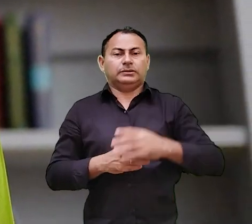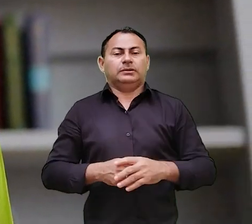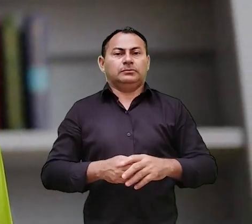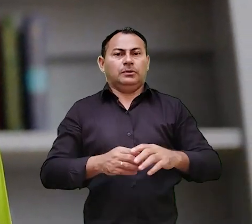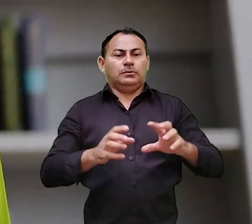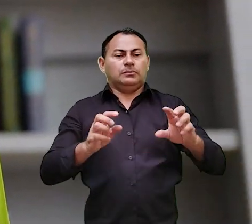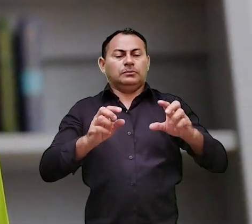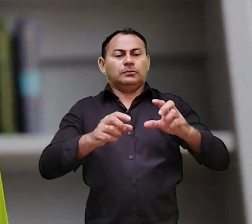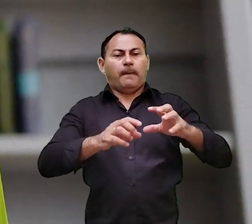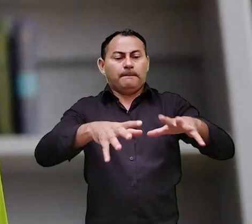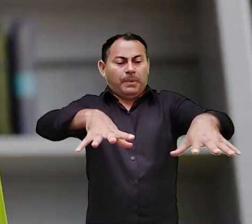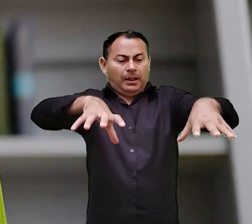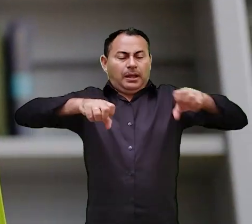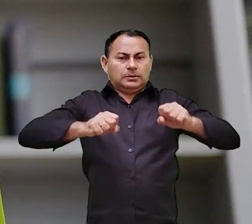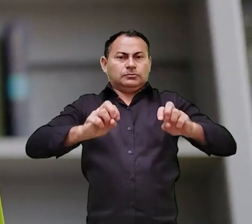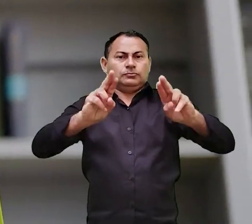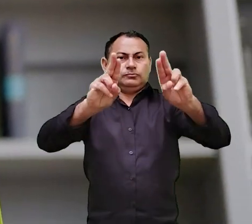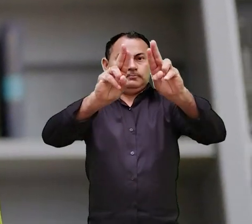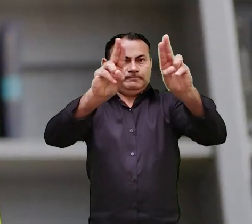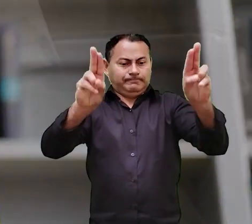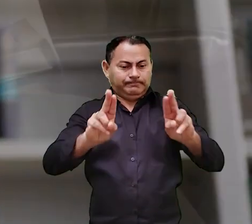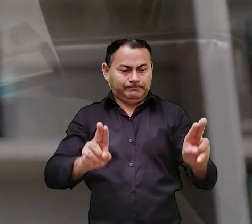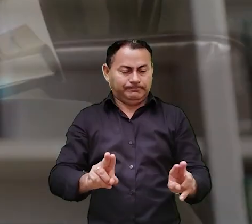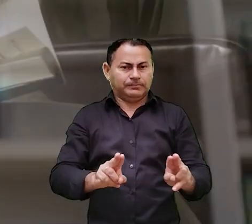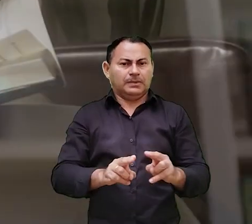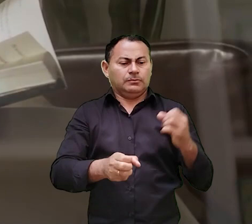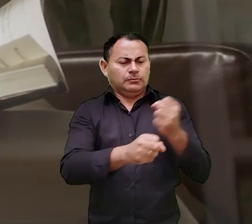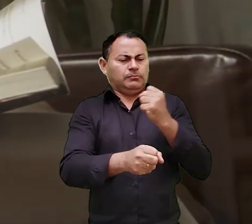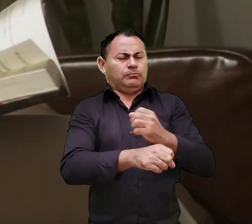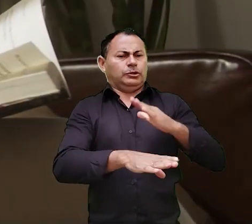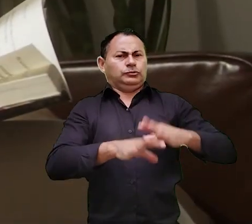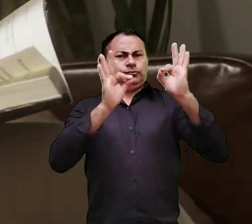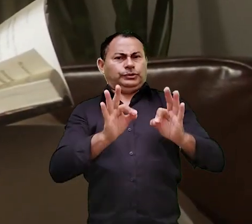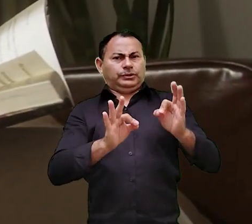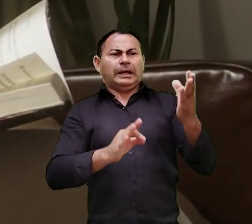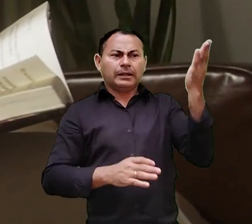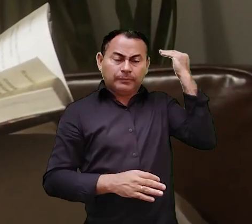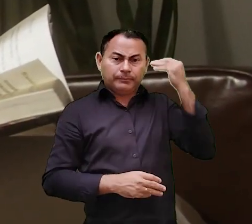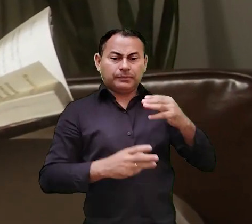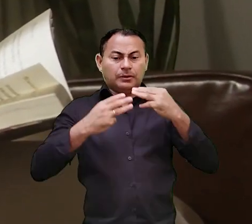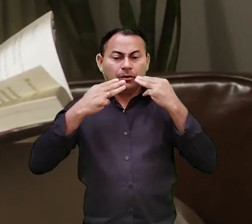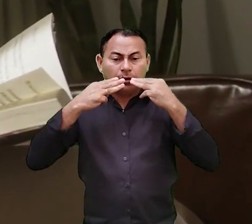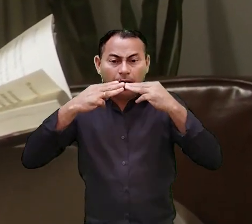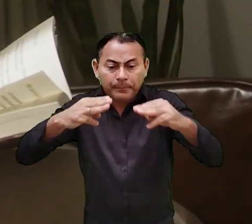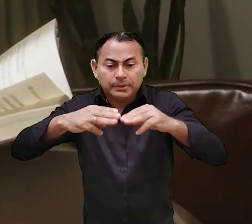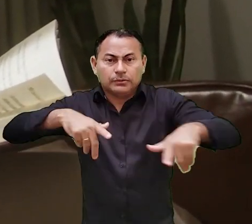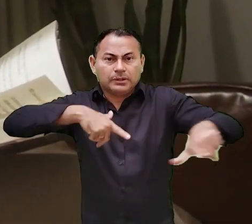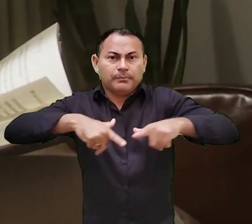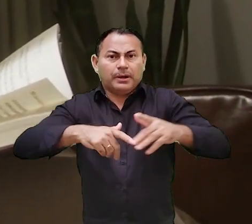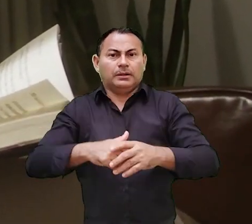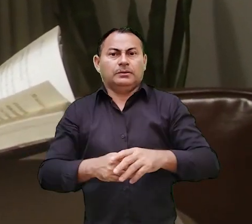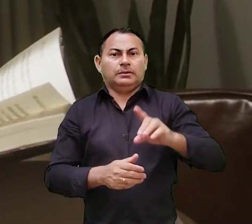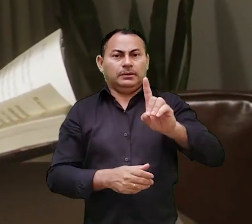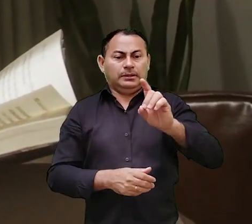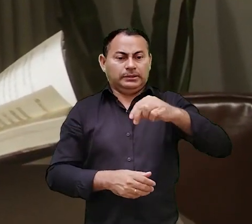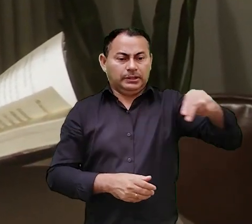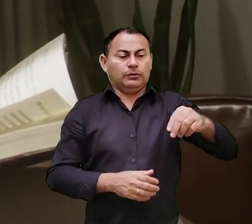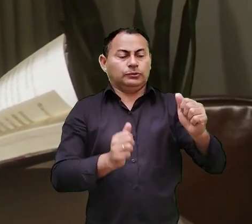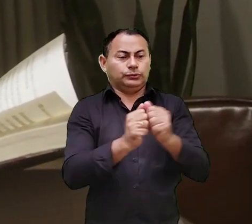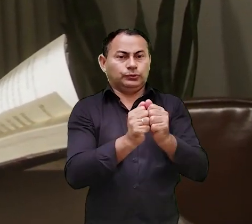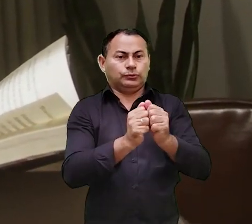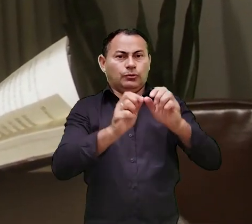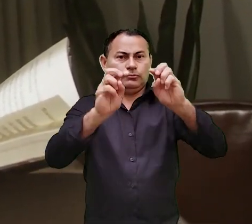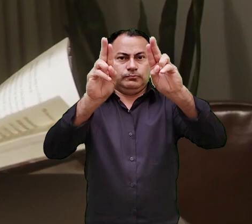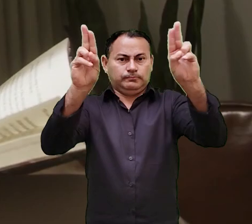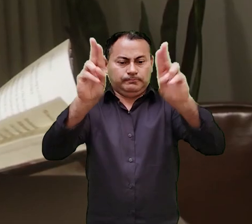palácio de Nabucodonosor, a construção mais imponente daquela época. O ministério de Daniel com